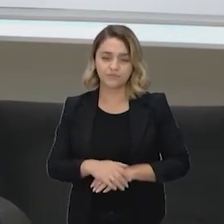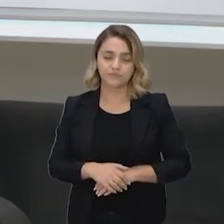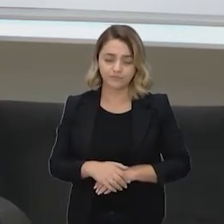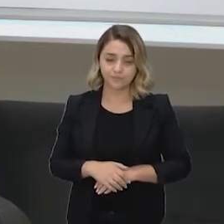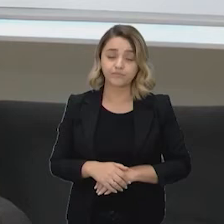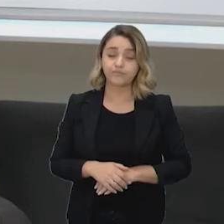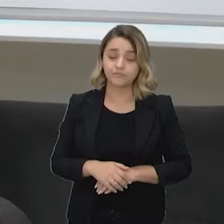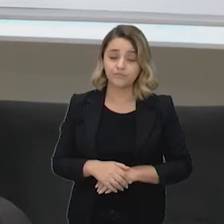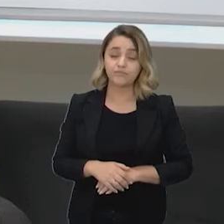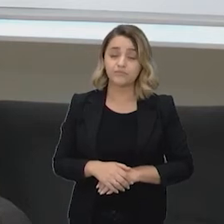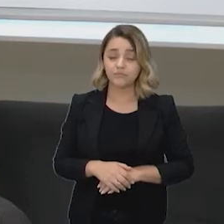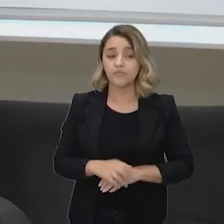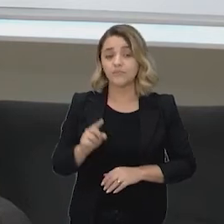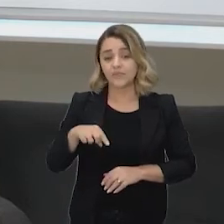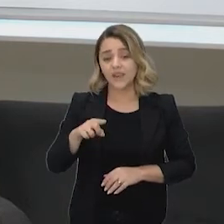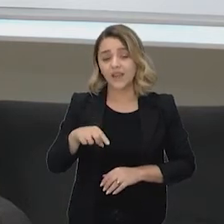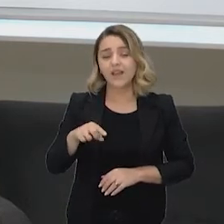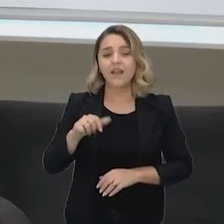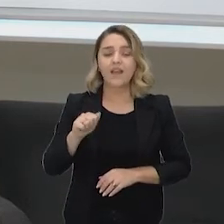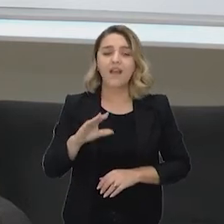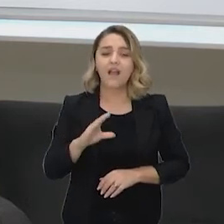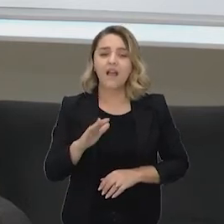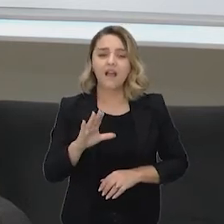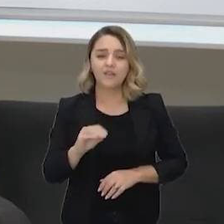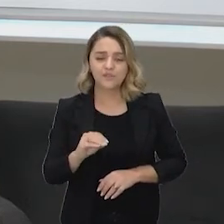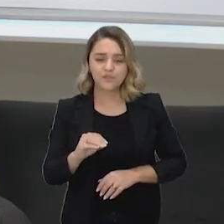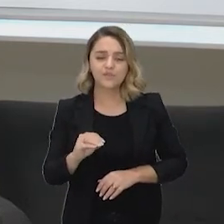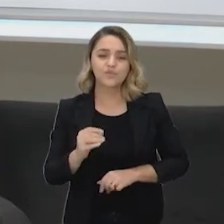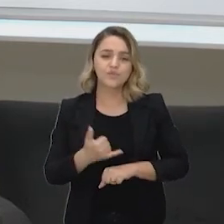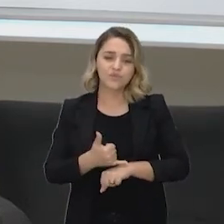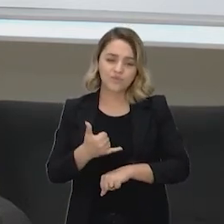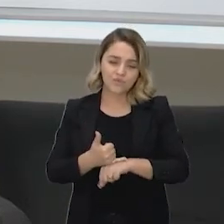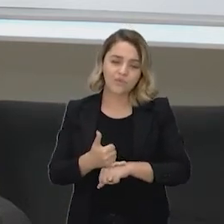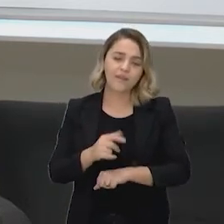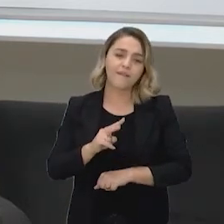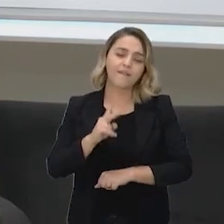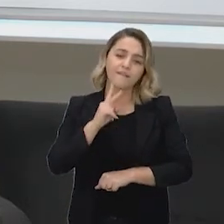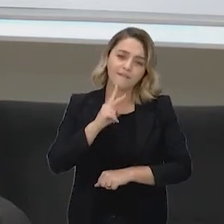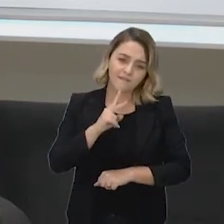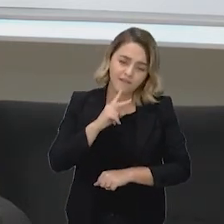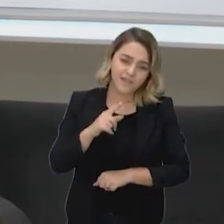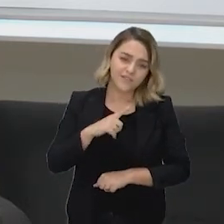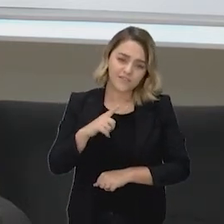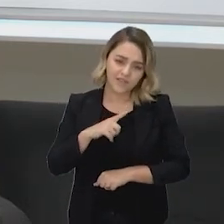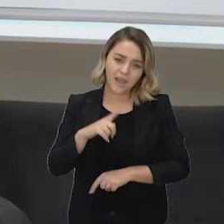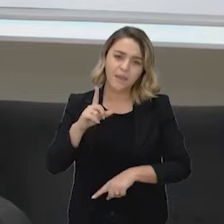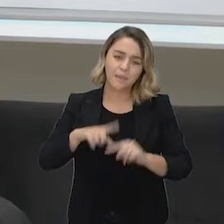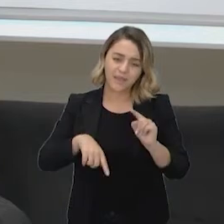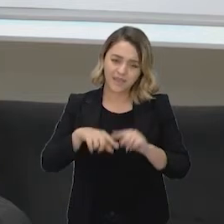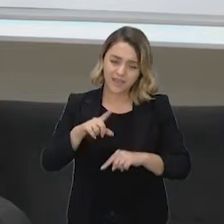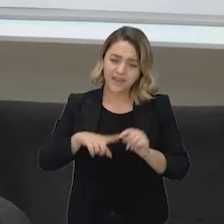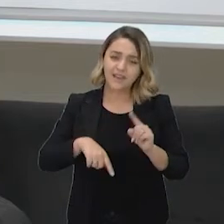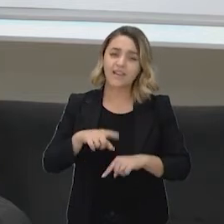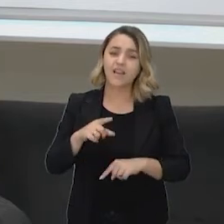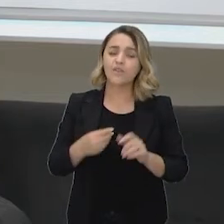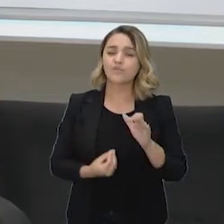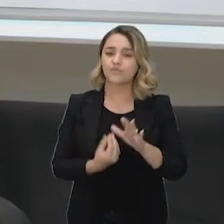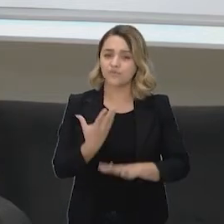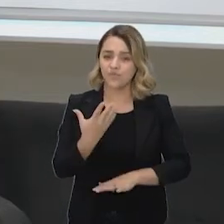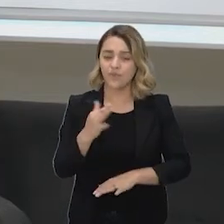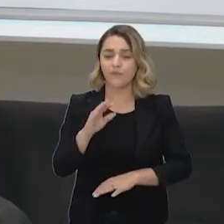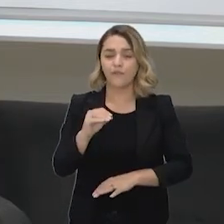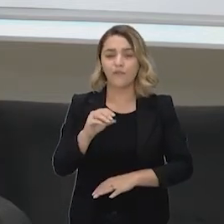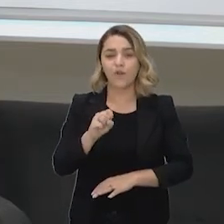verde, né, porque ele poderia também ser utilizado carvão mineral, que aí já é um insumo de origem fóssil, diferente, né,